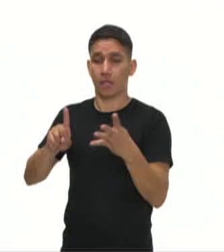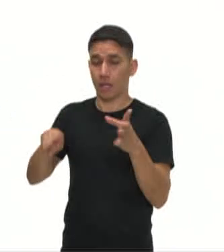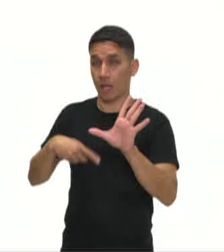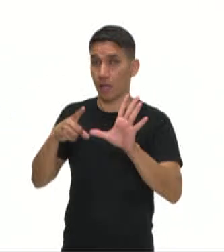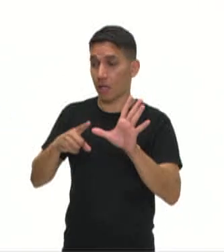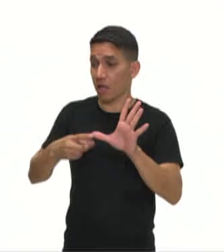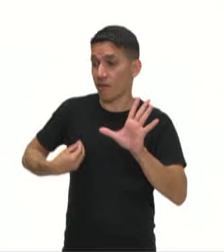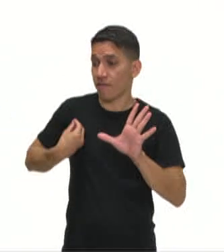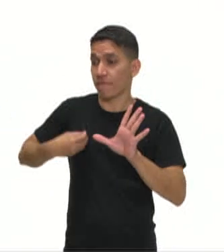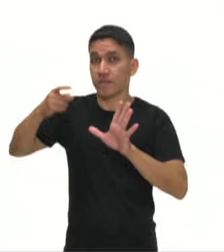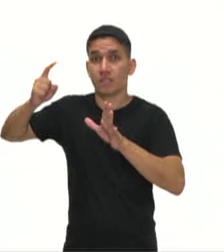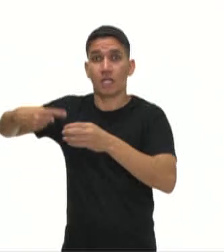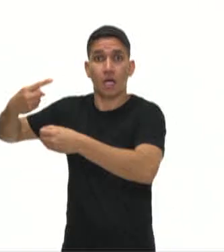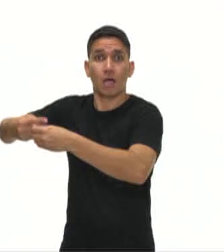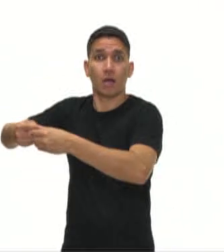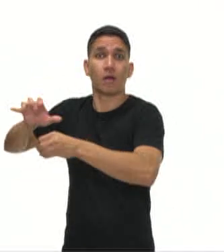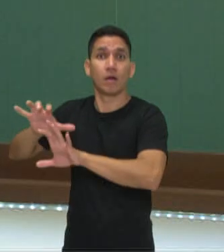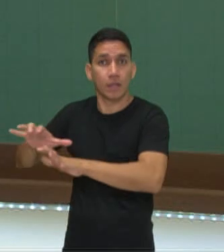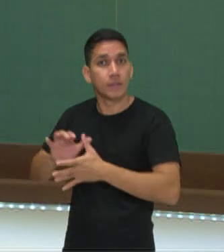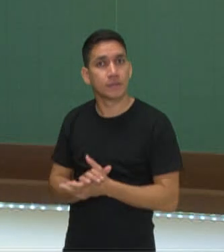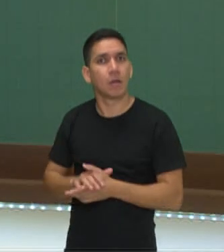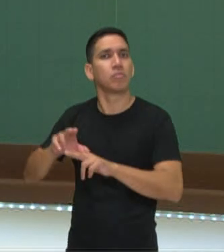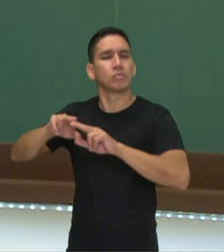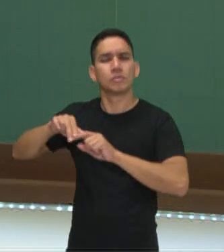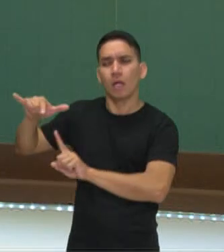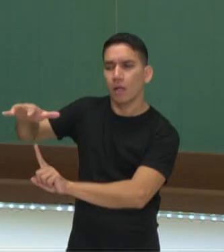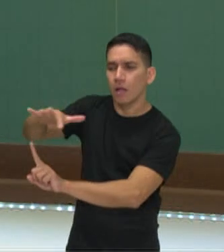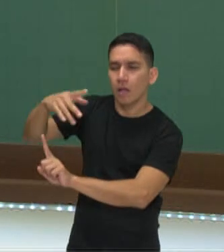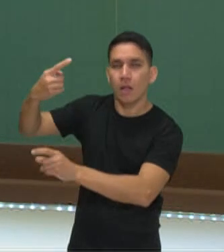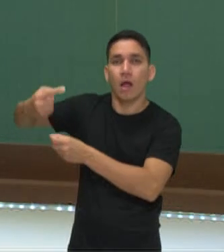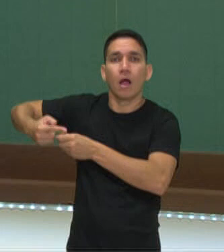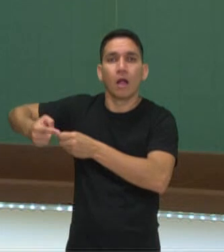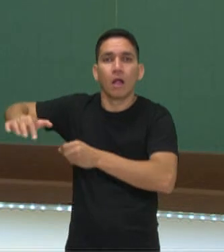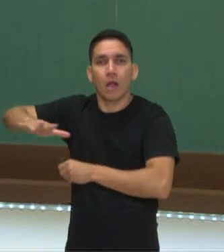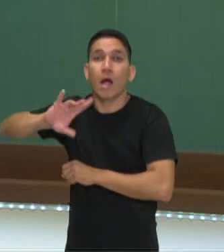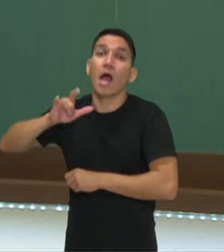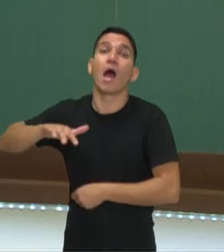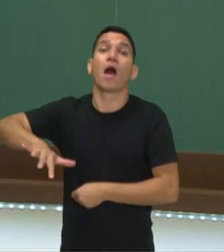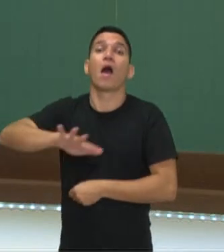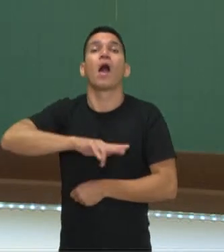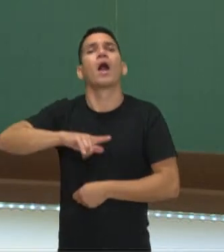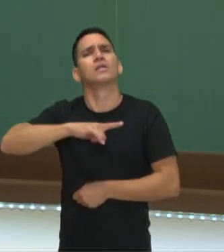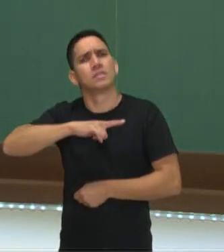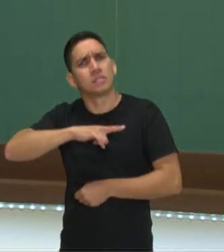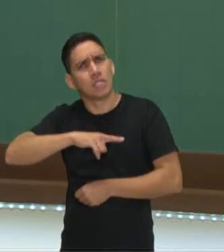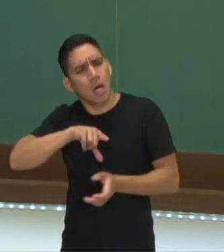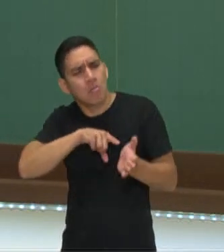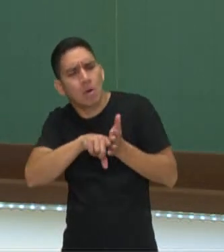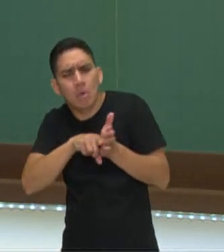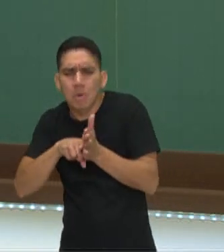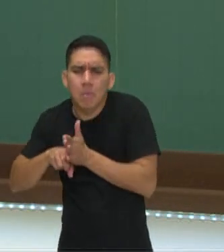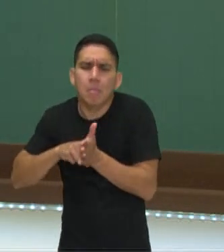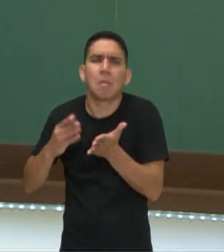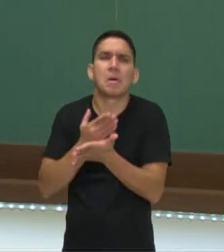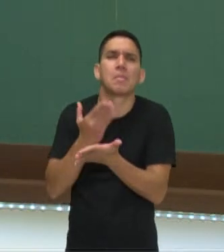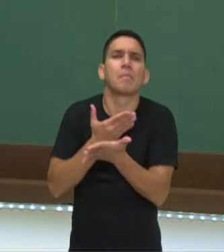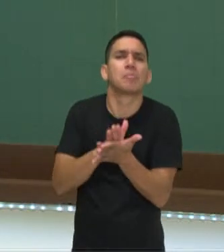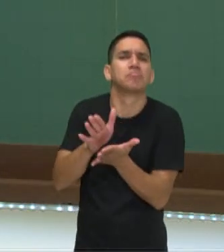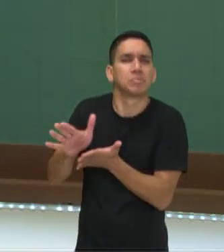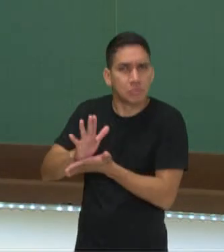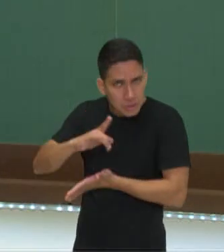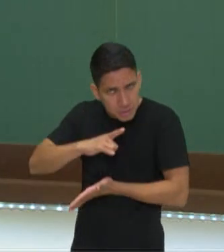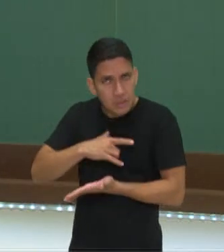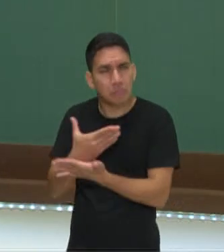Então, antropologia urbana também é uma área que tem muitos estudos, muitas obras,